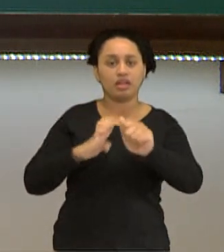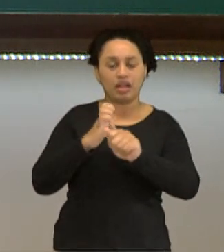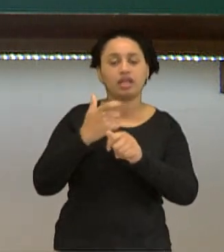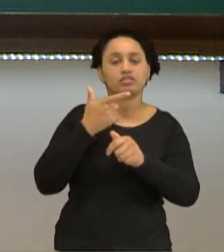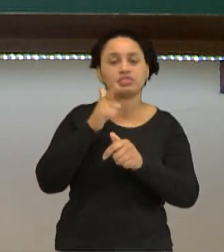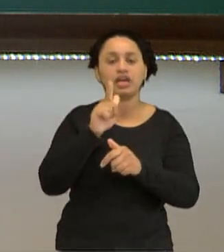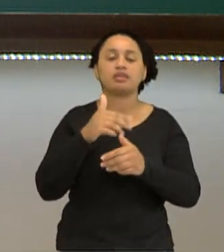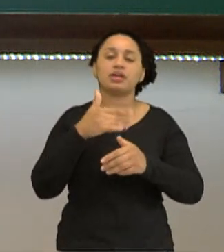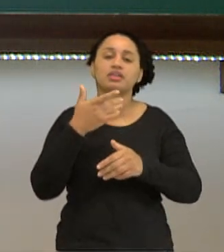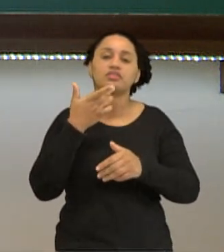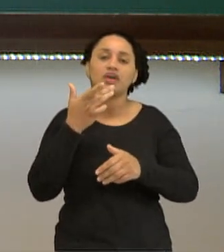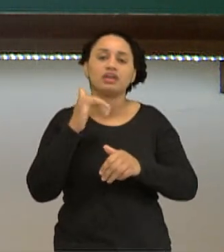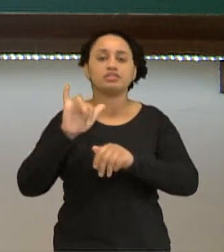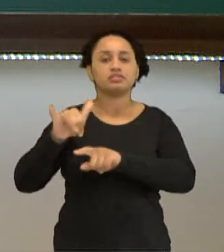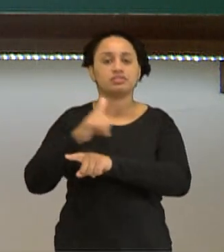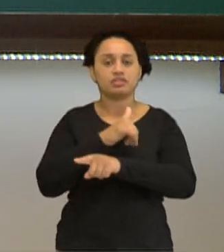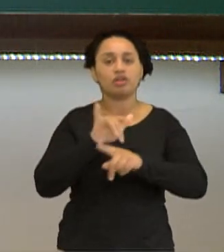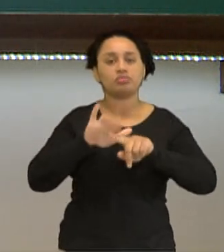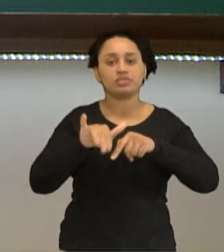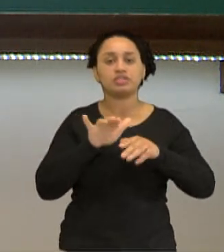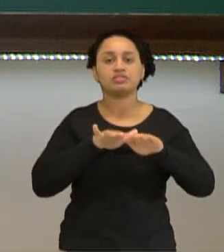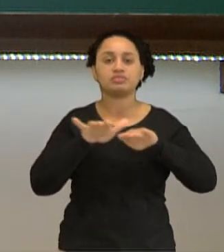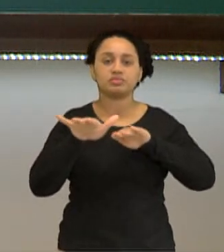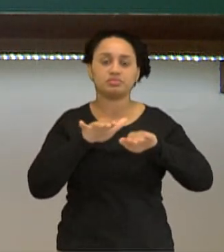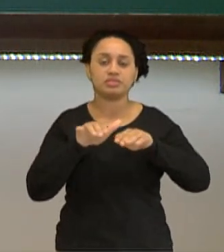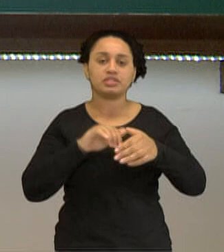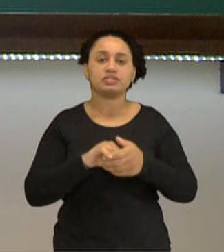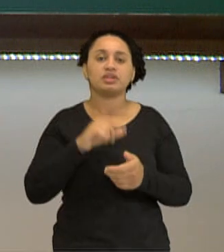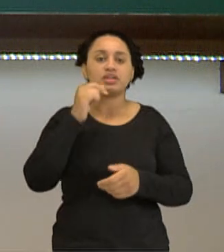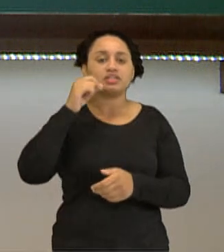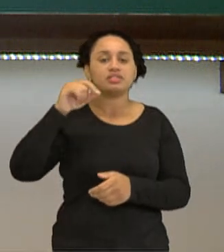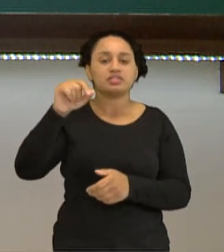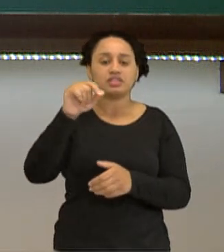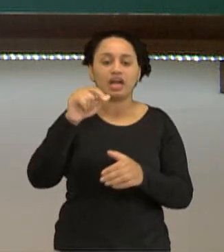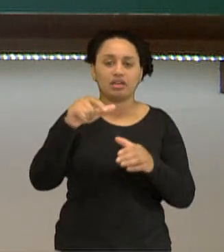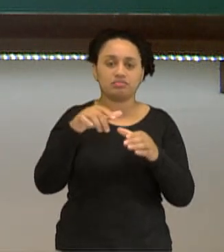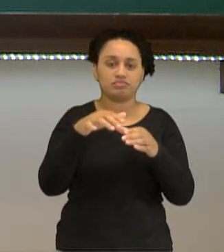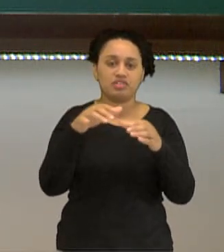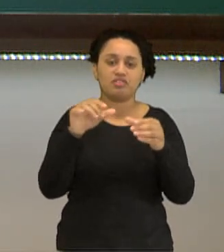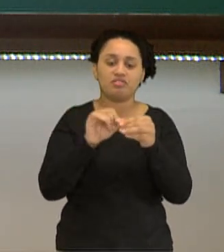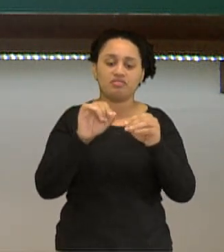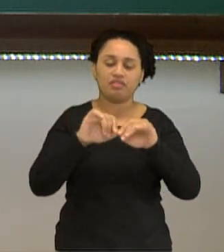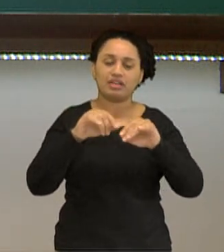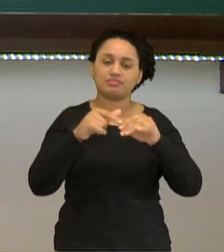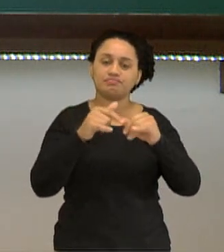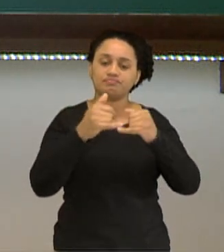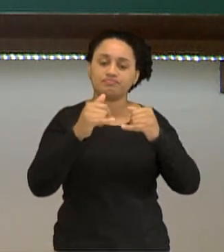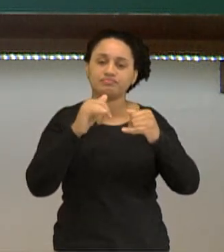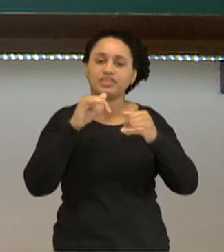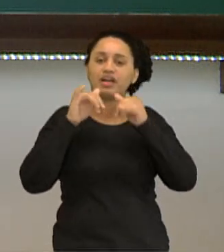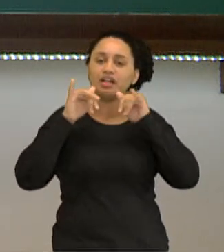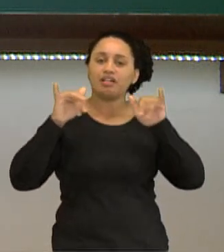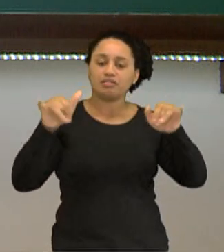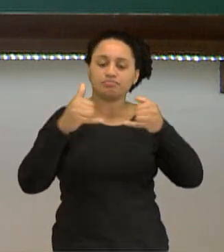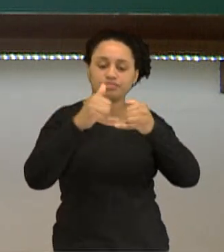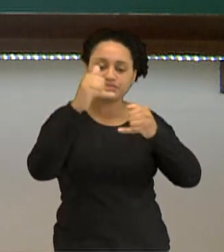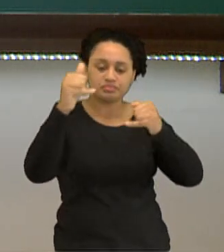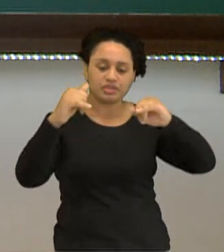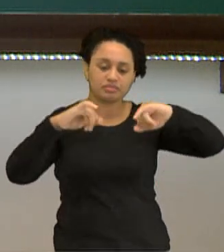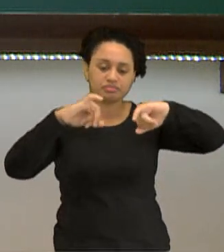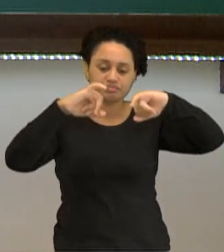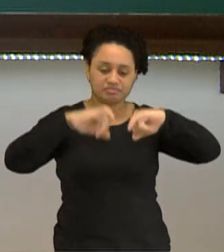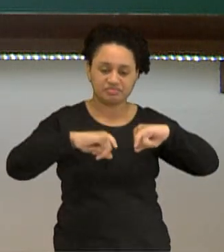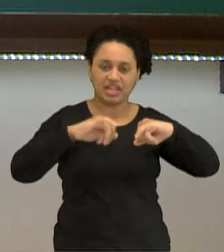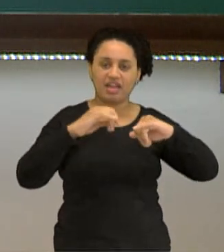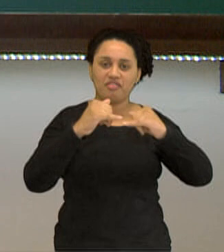facilitado por substâncias eletrolíticas. É assim, pega uma pitadinha de sal, forme um circuito elétrico, separe